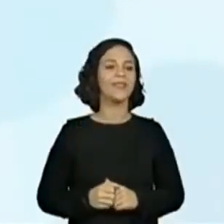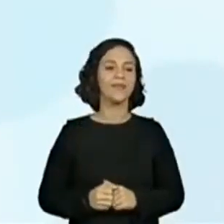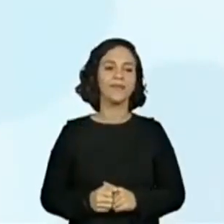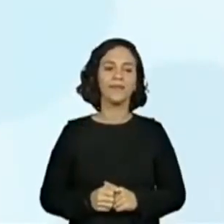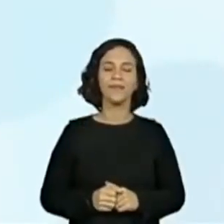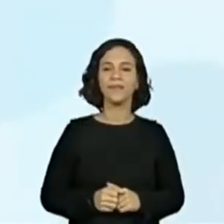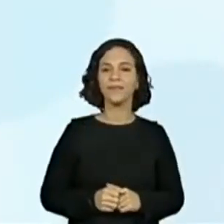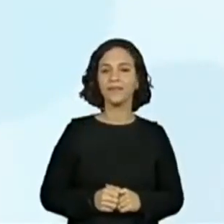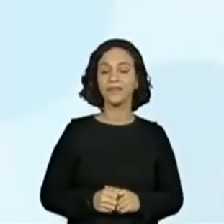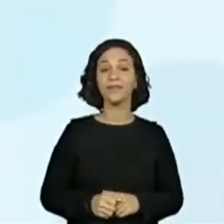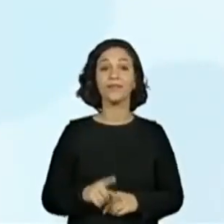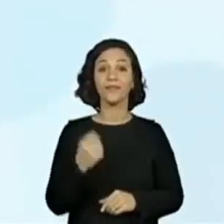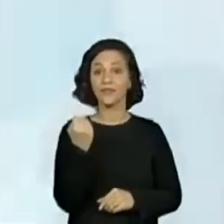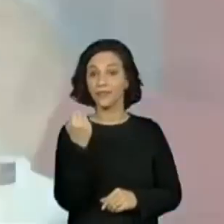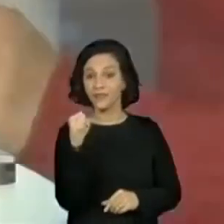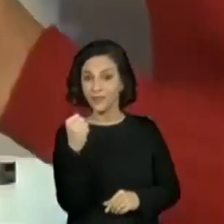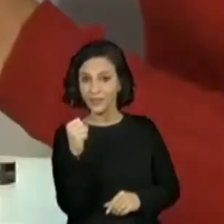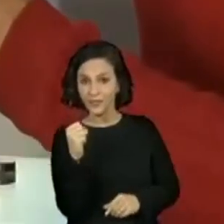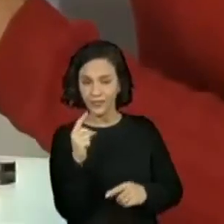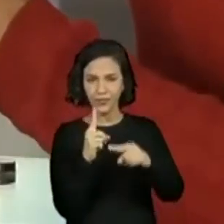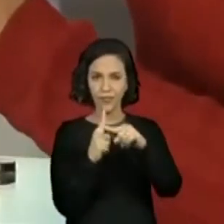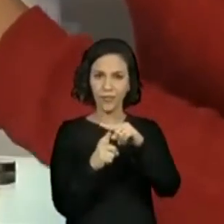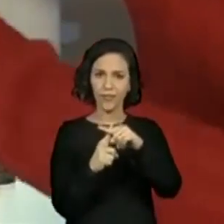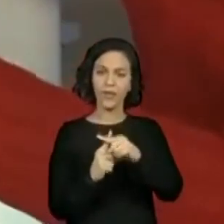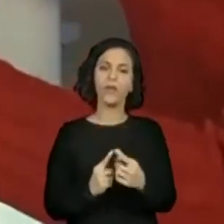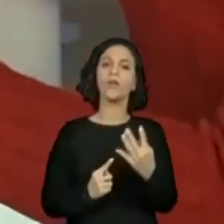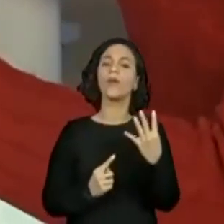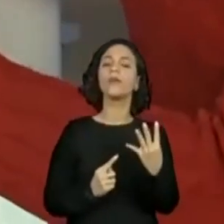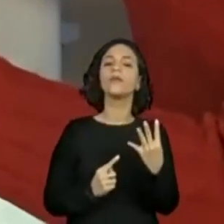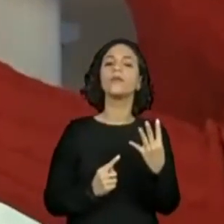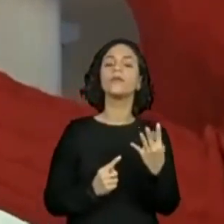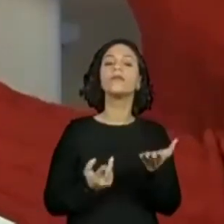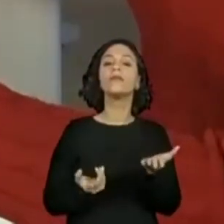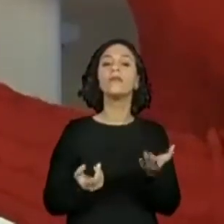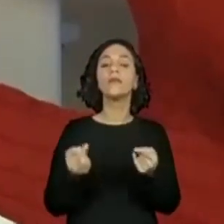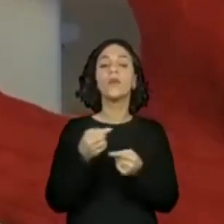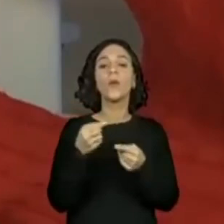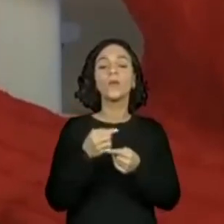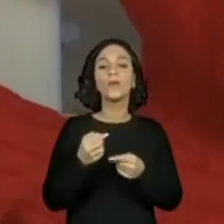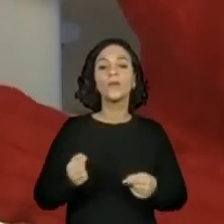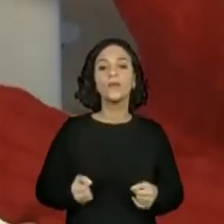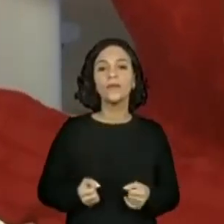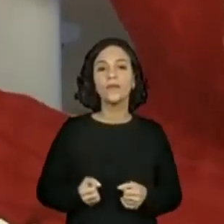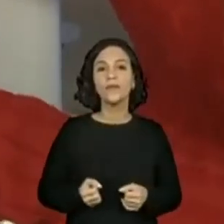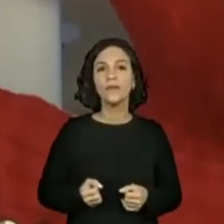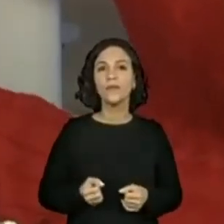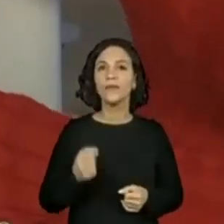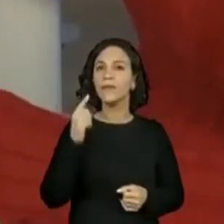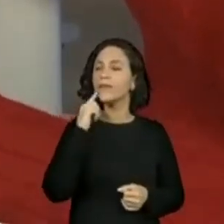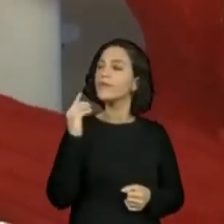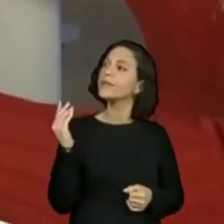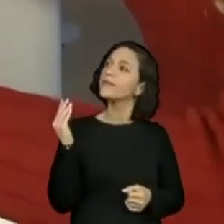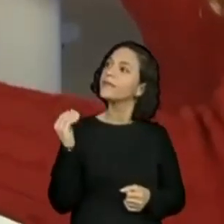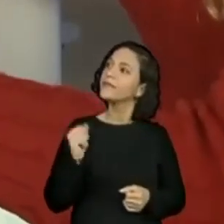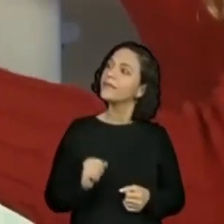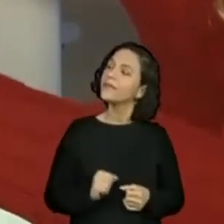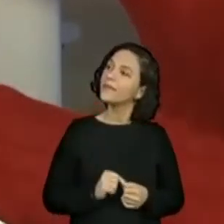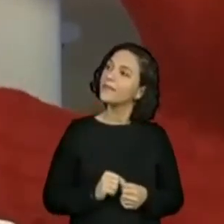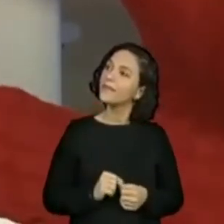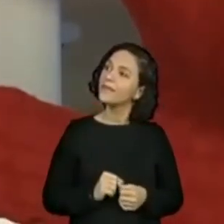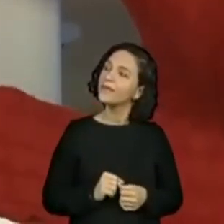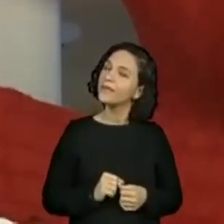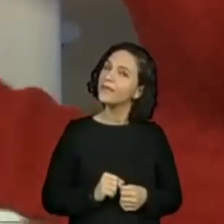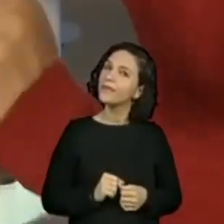isso mesmo. E 8 mais 4, quanto que vai dar? Vocês estão conseguindo acompanhar aí em casa, alunos? Olha, o Gabriel está acertando todas